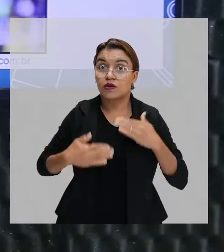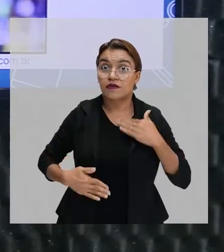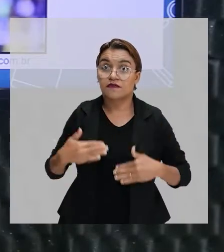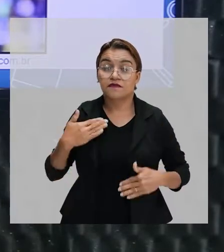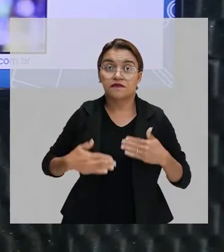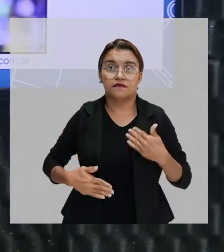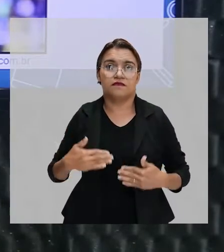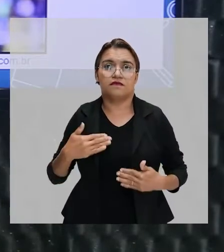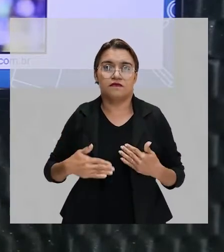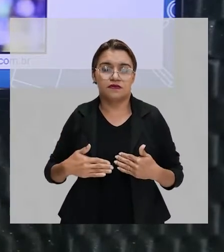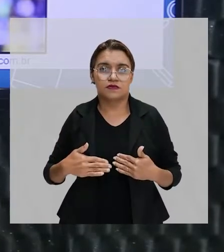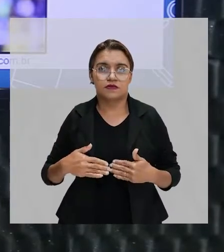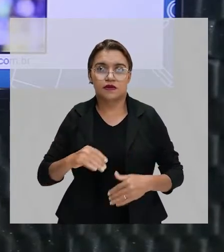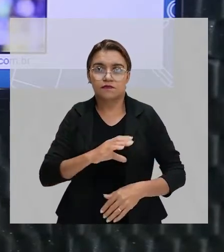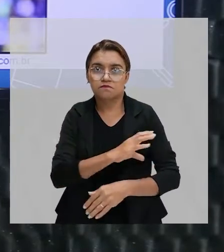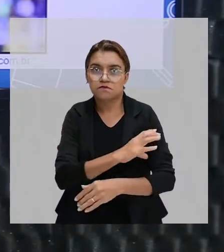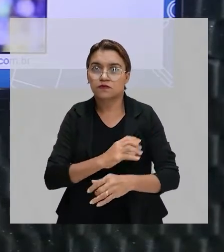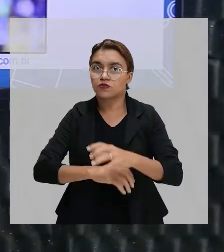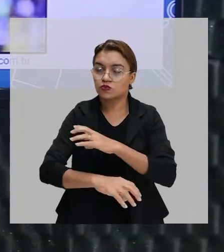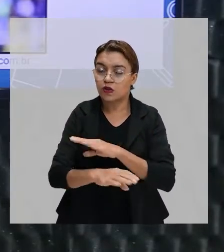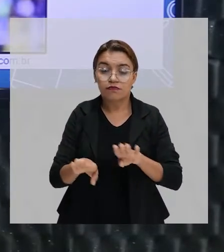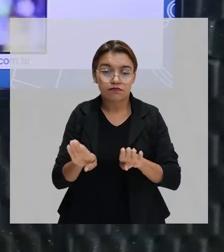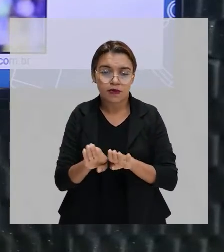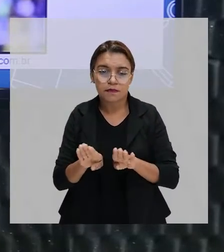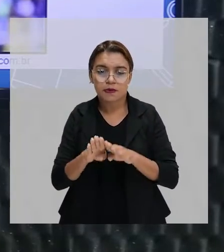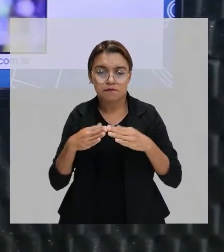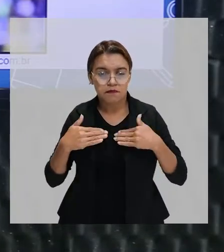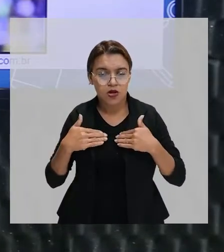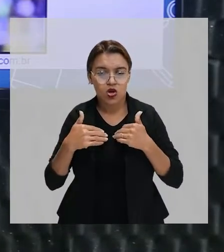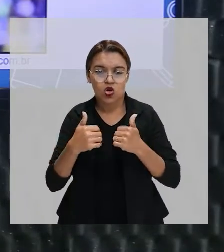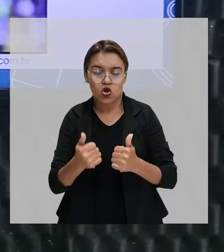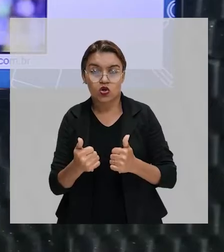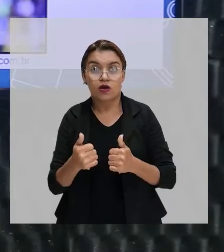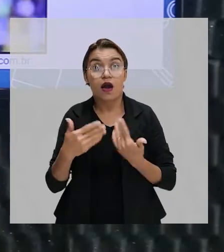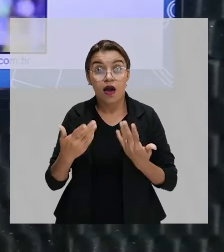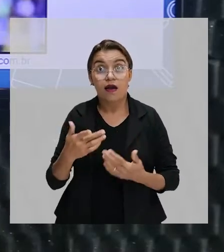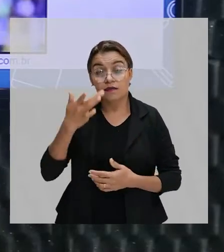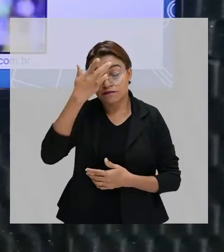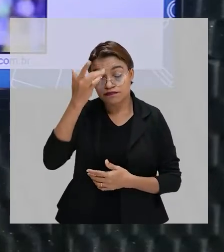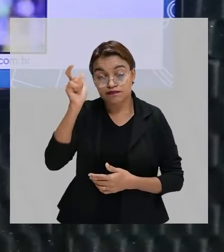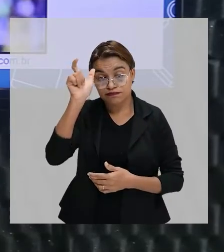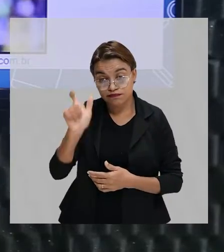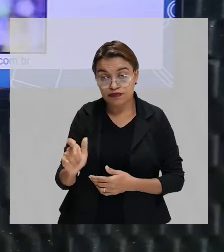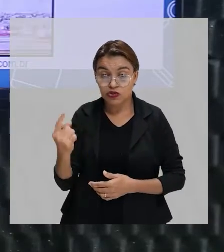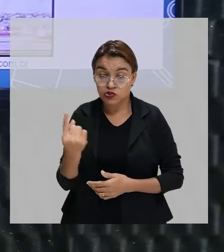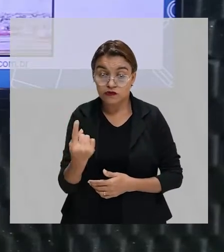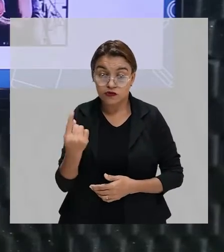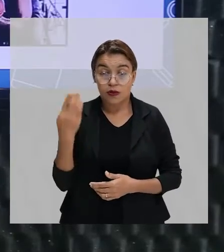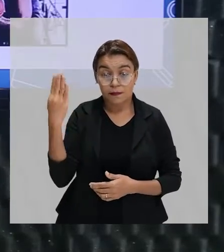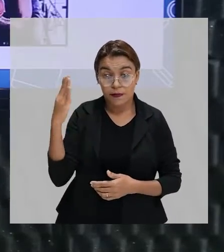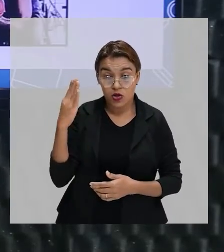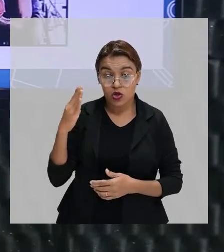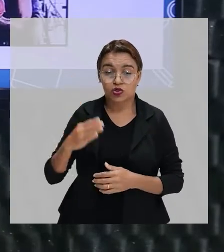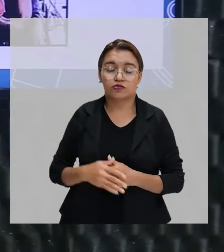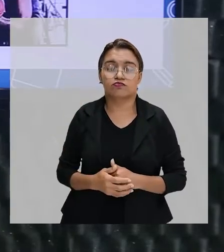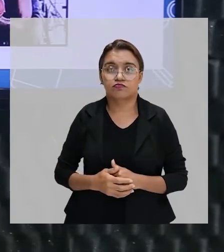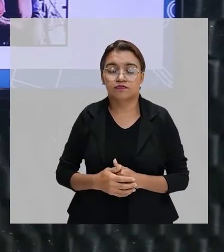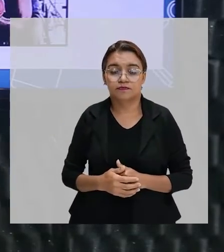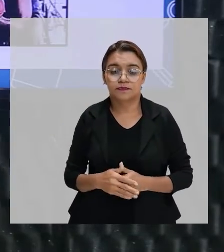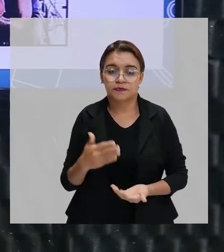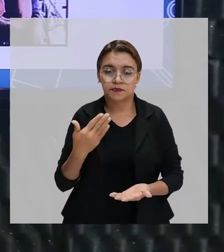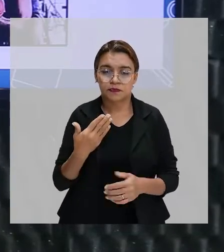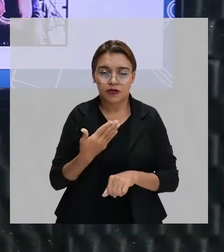têm uma grande estrutura muscular então tem a ver com a individualidade biológica em relação a esportes de alta-performance